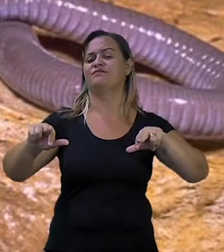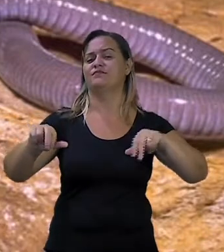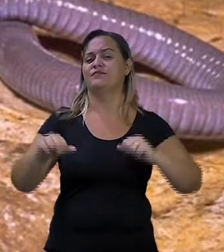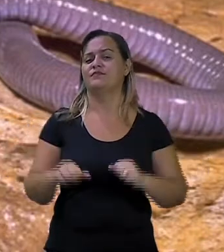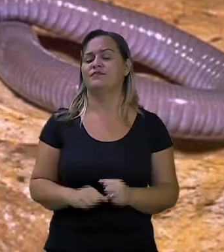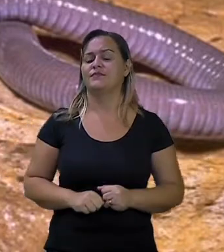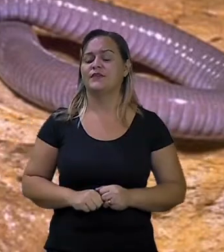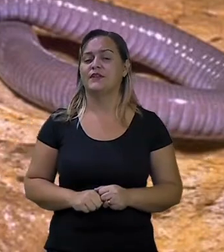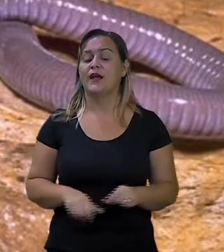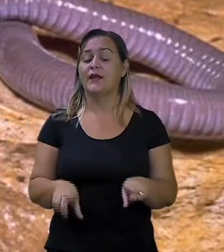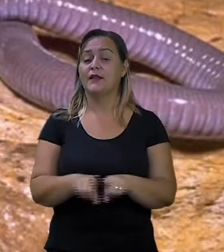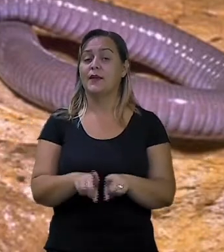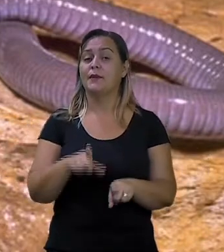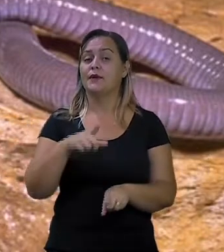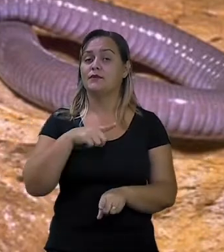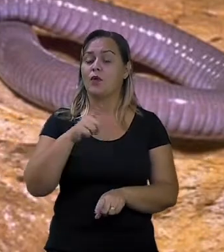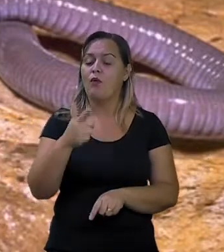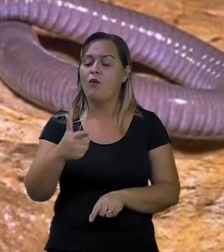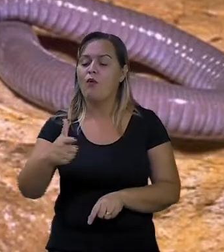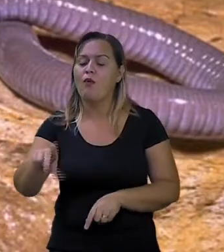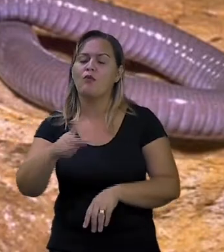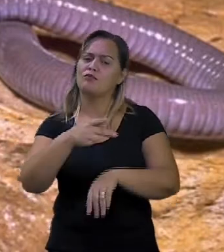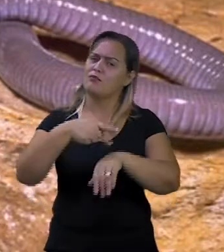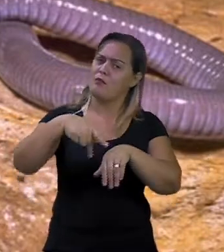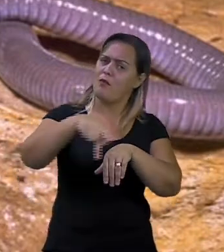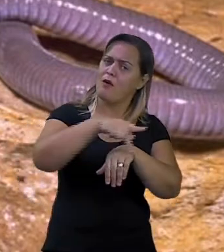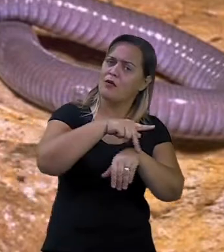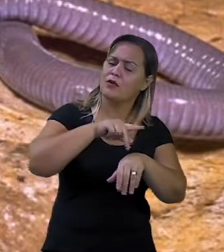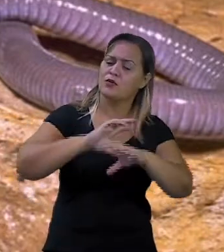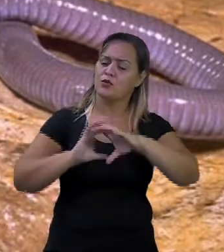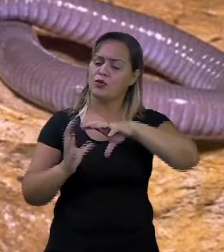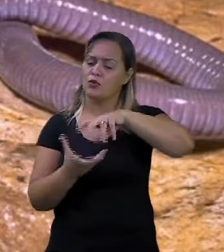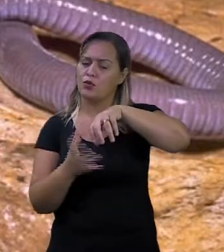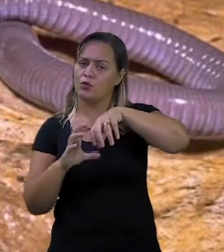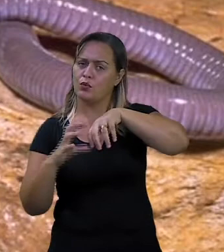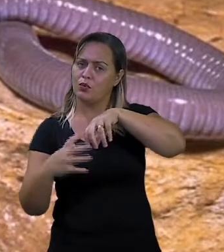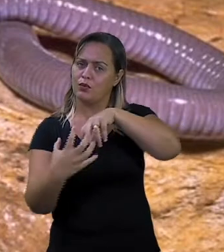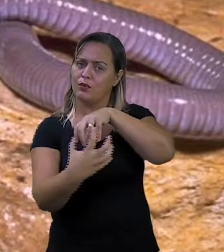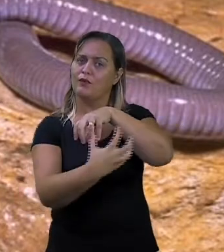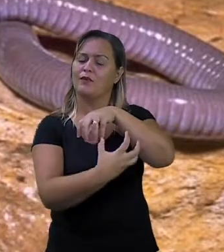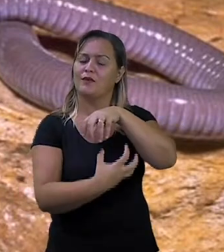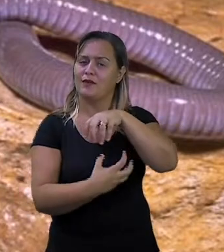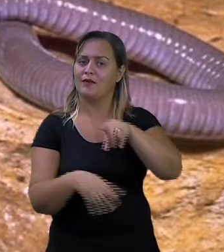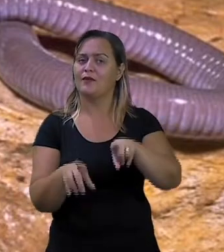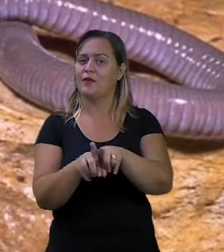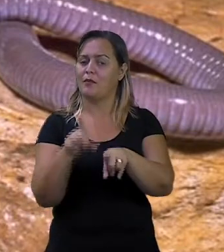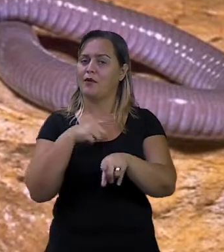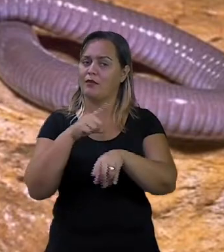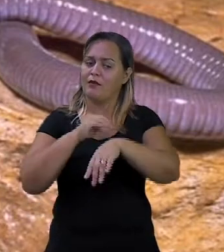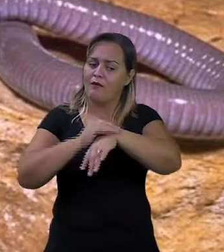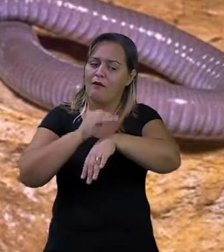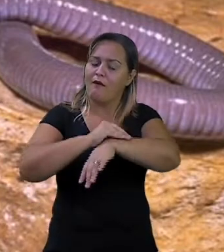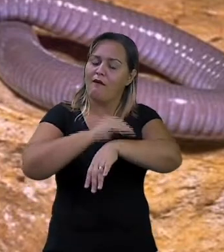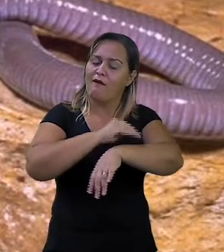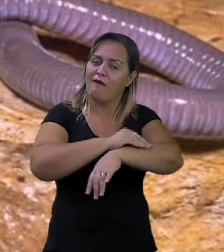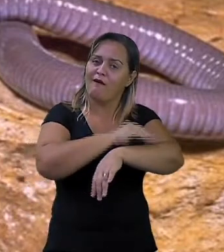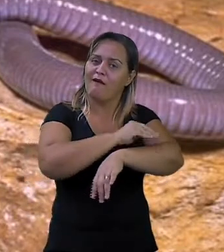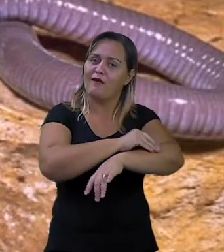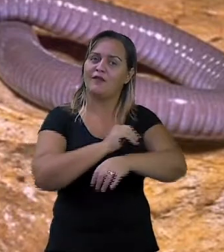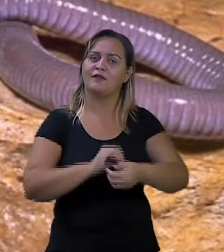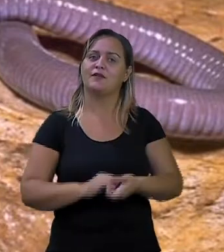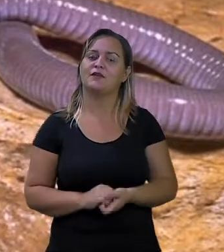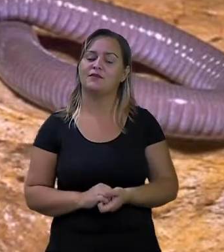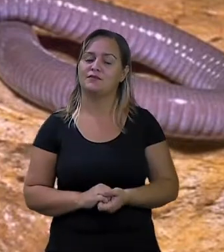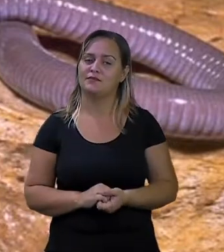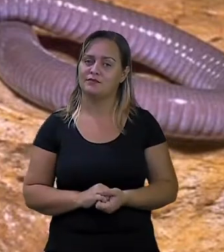outros países, por outros continentes. E aí? No planeta, a gente